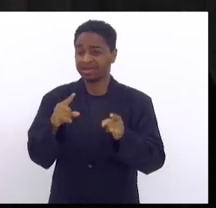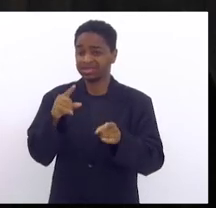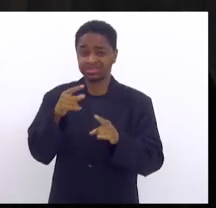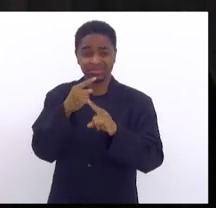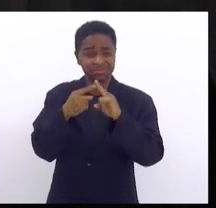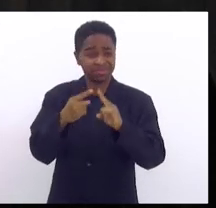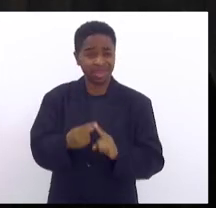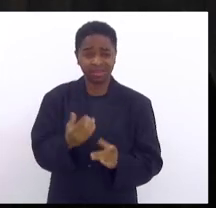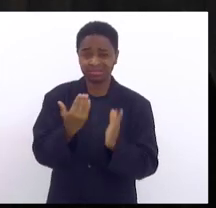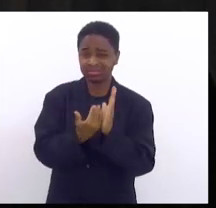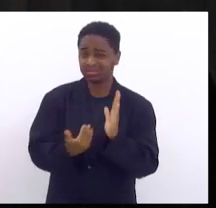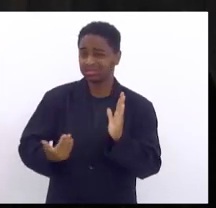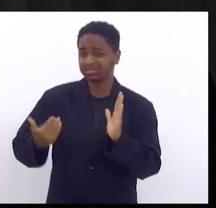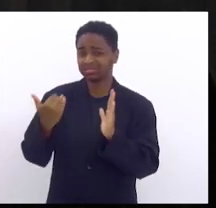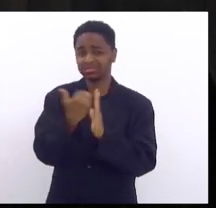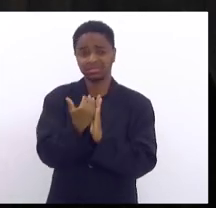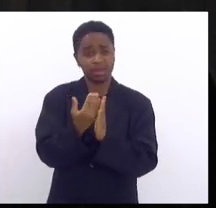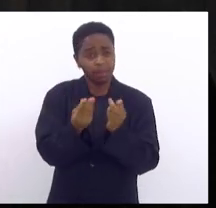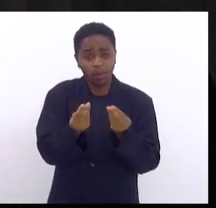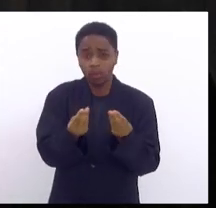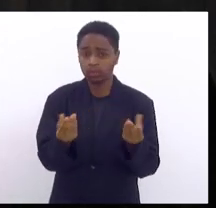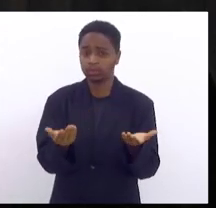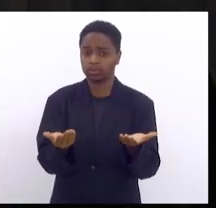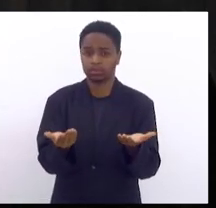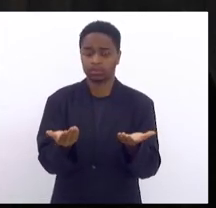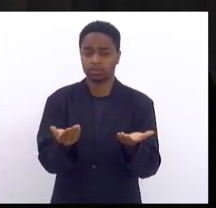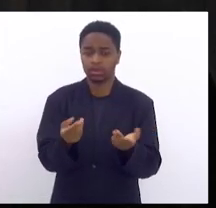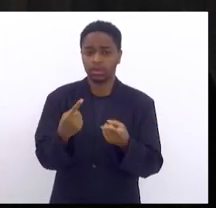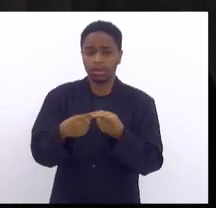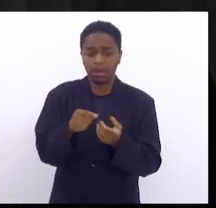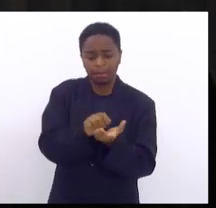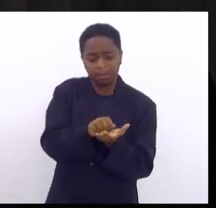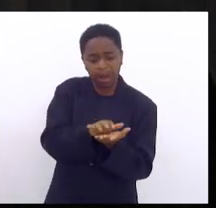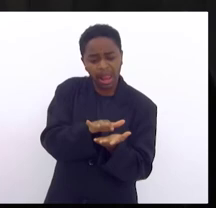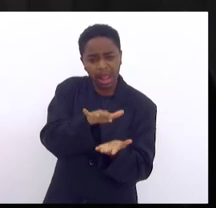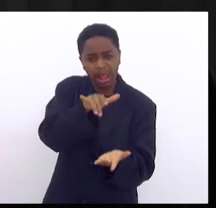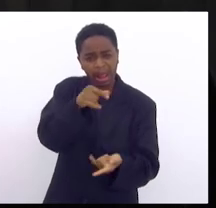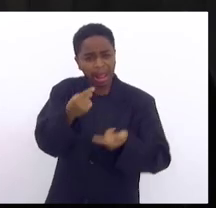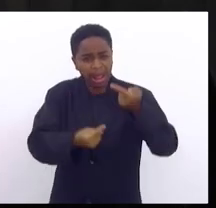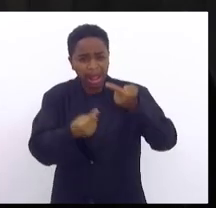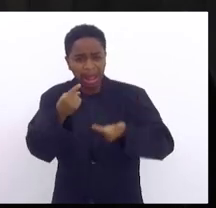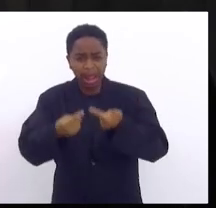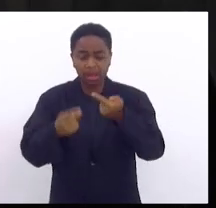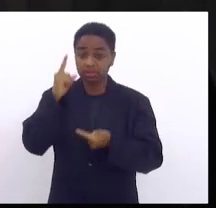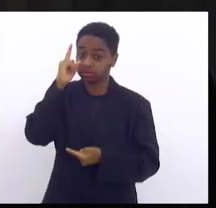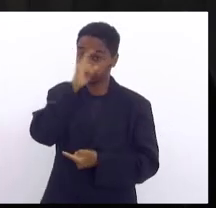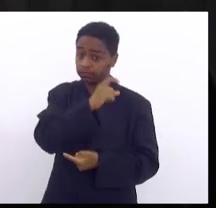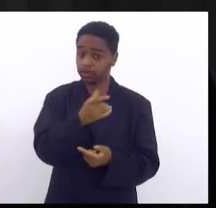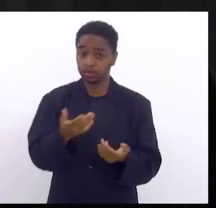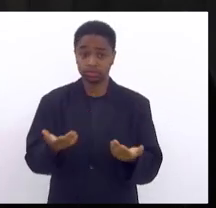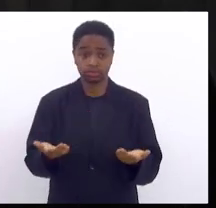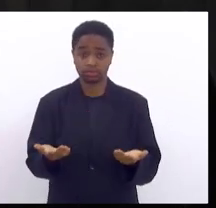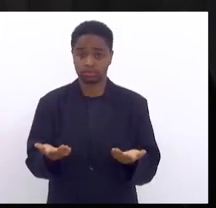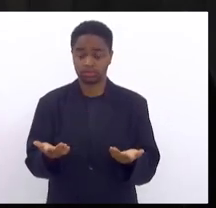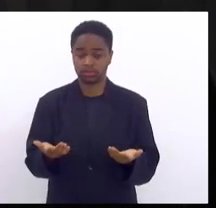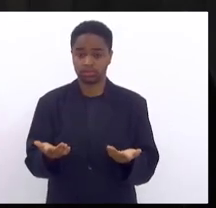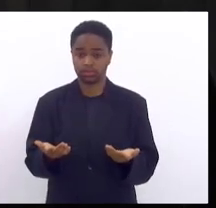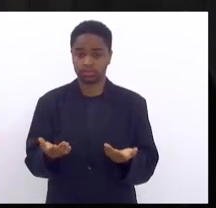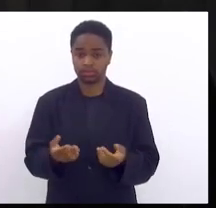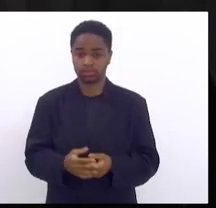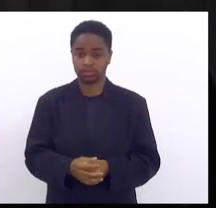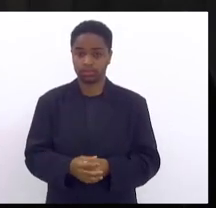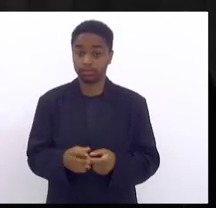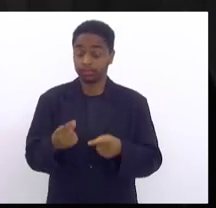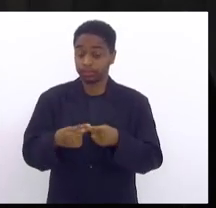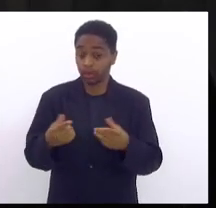veto. É muito veto. É um debate difícil. Hoje,